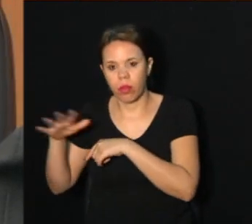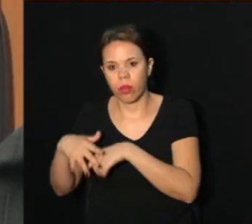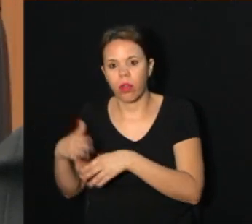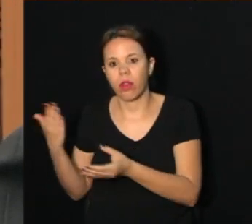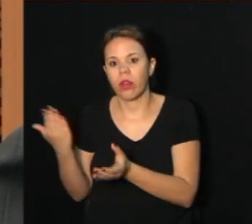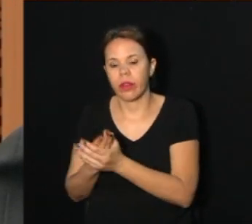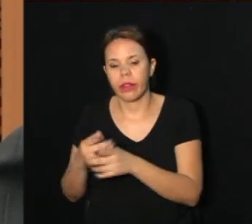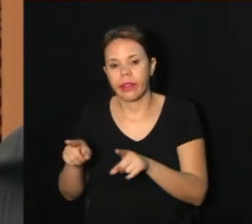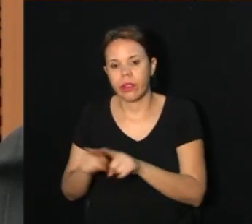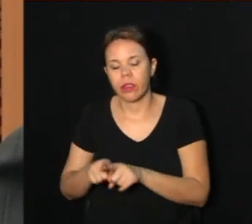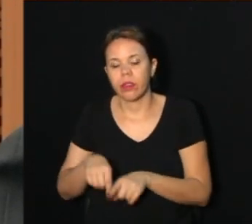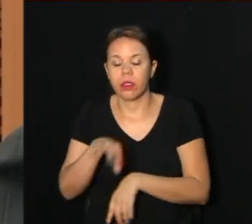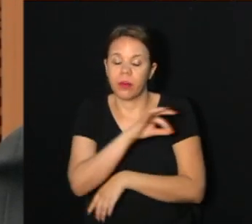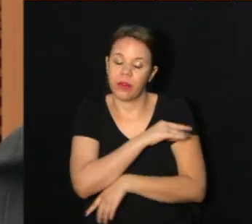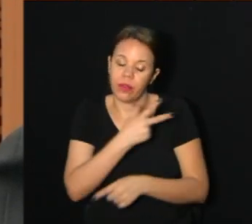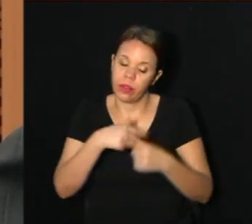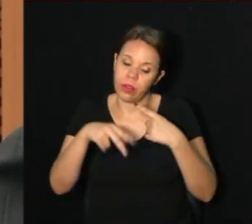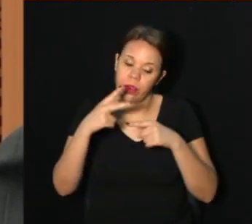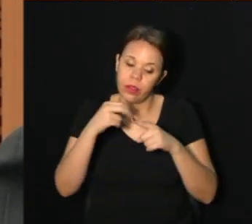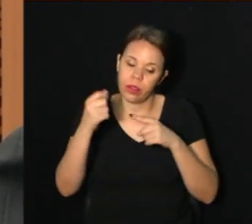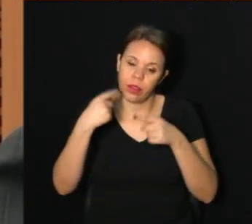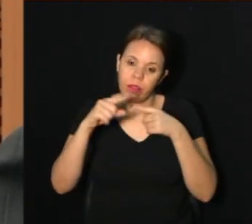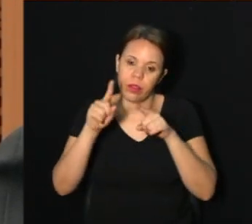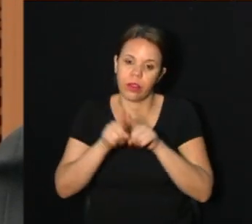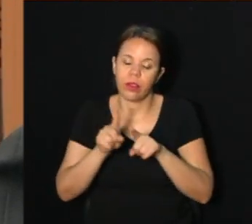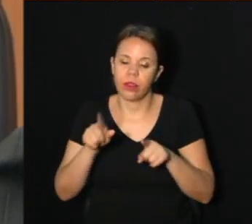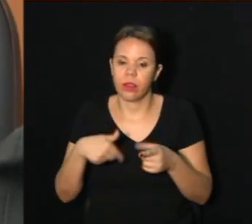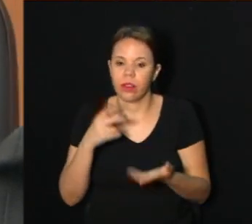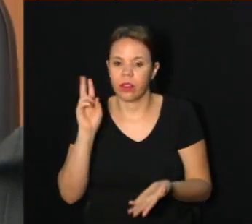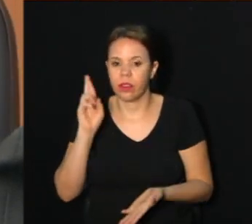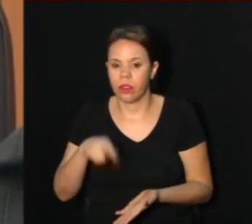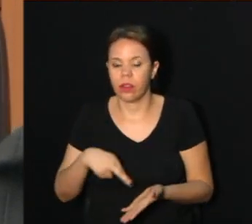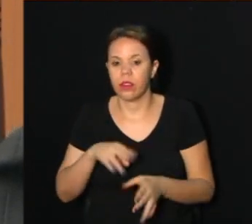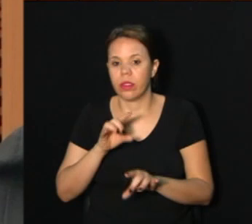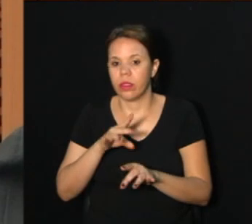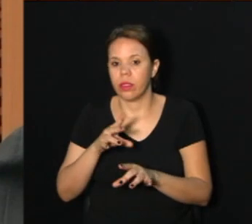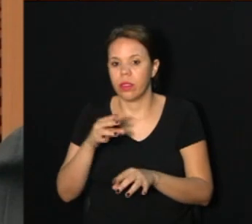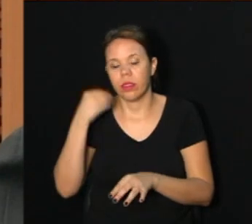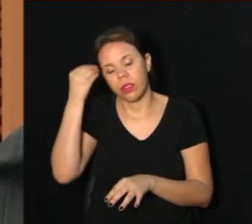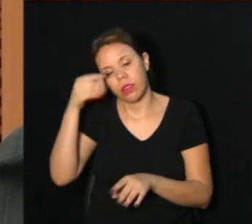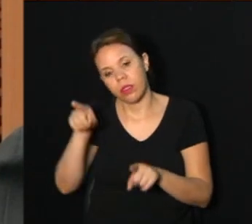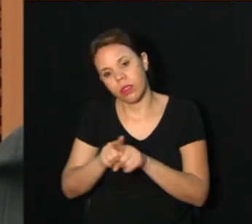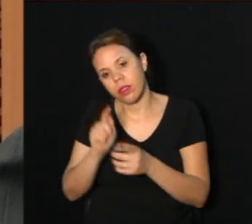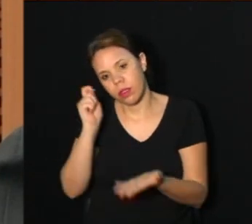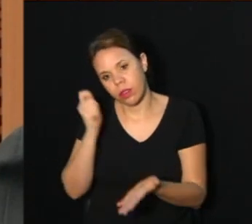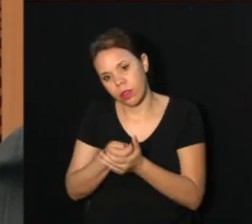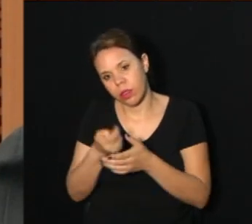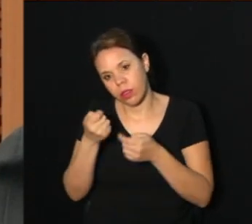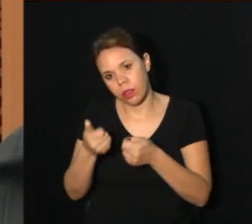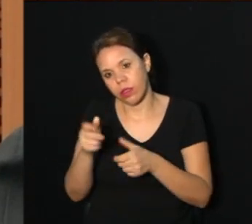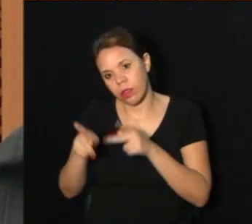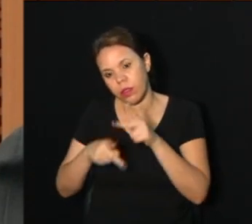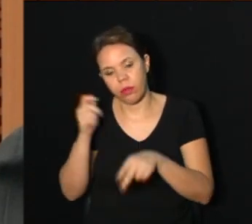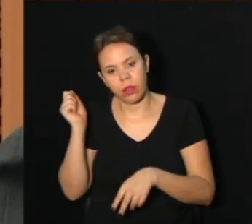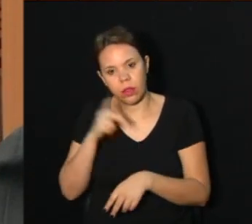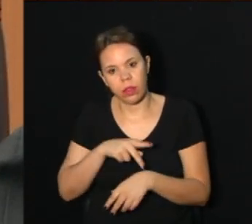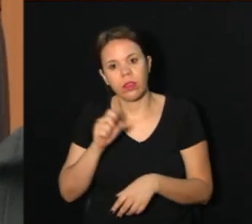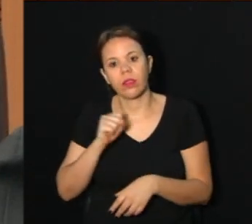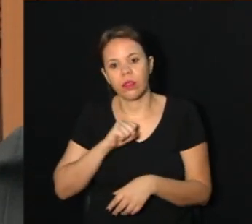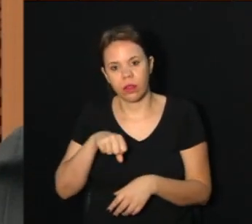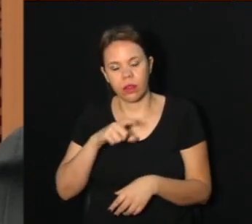o sucesso do município na causa. Então, essa é a razão técnica de se pagar a sucumbência aos inativos. Houve,